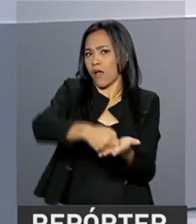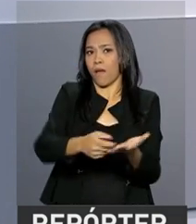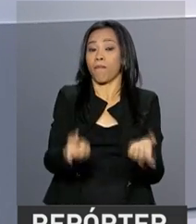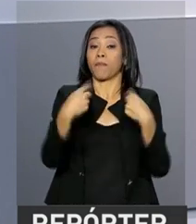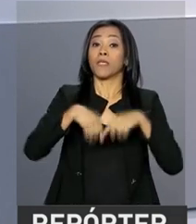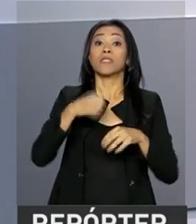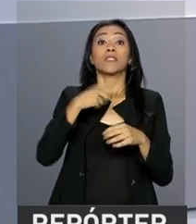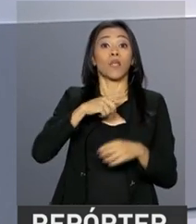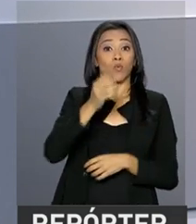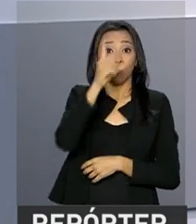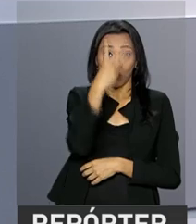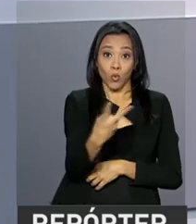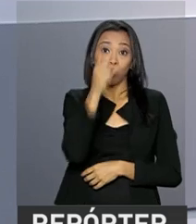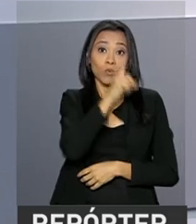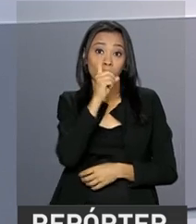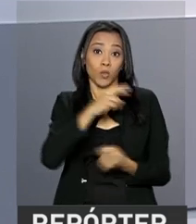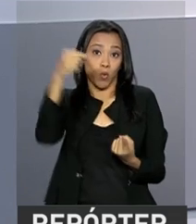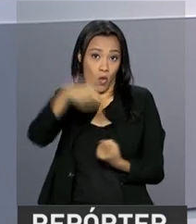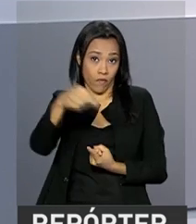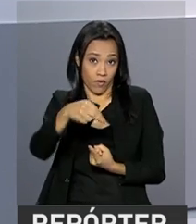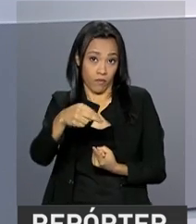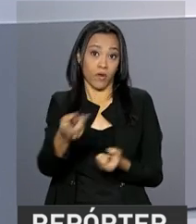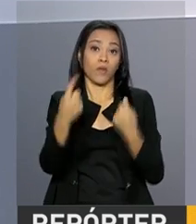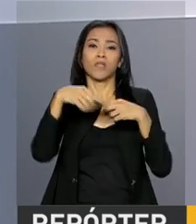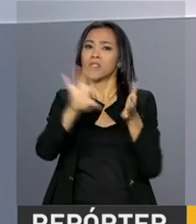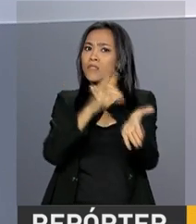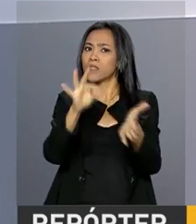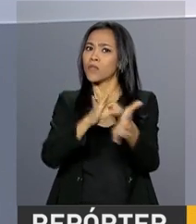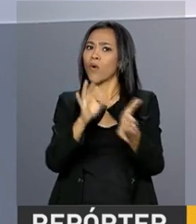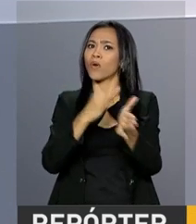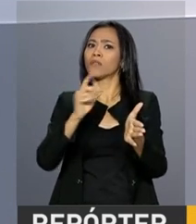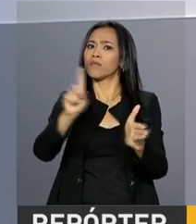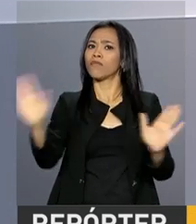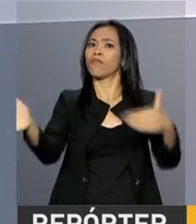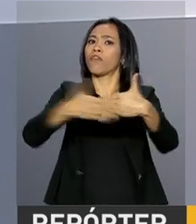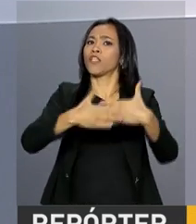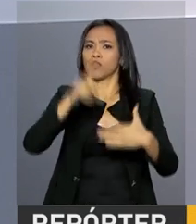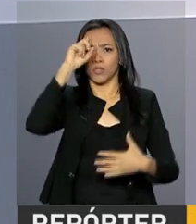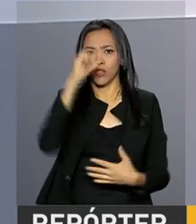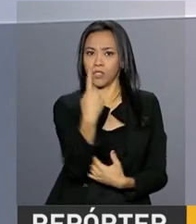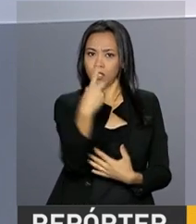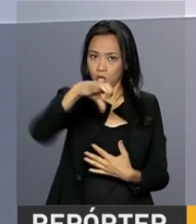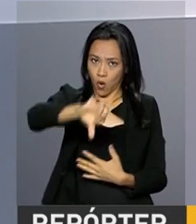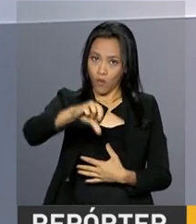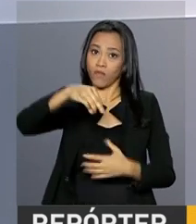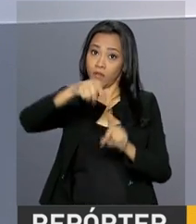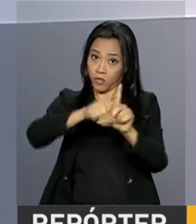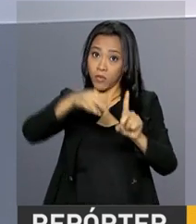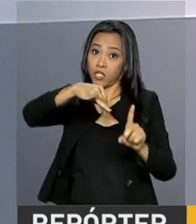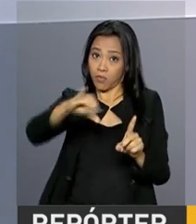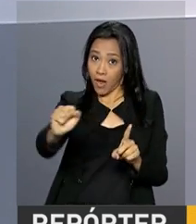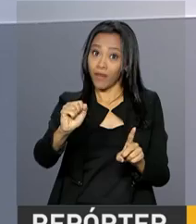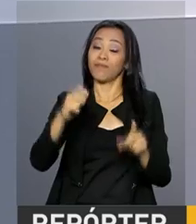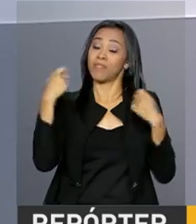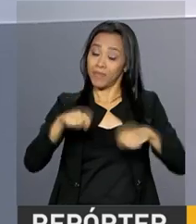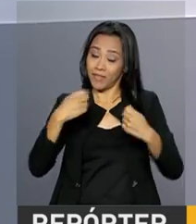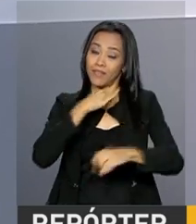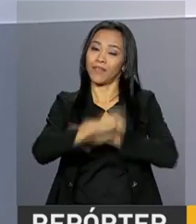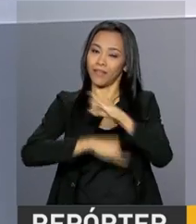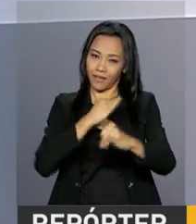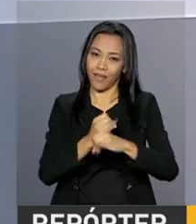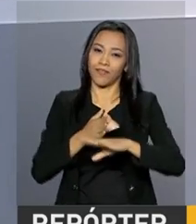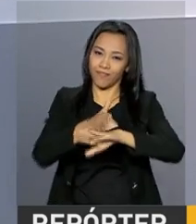em dois domingos no mês de novembro Lembrando que as inscrições terminam no próximo dia 19 de maio e devem ser feitas exclusivamente